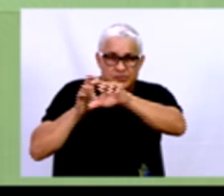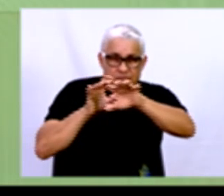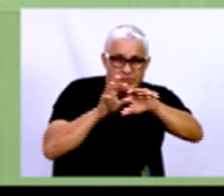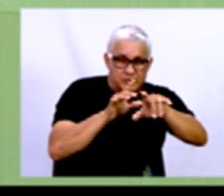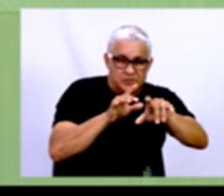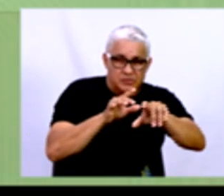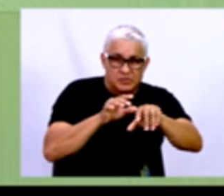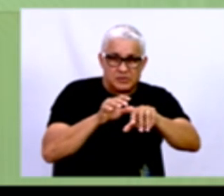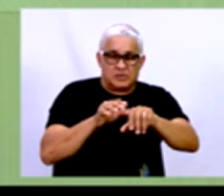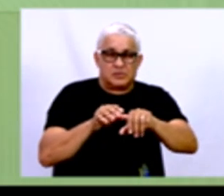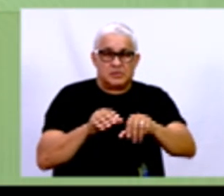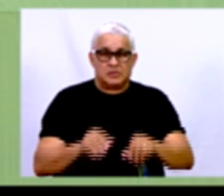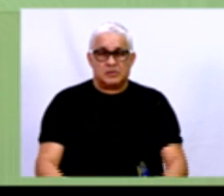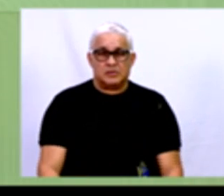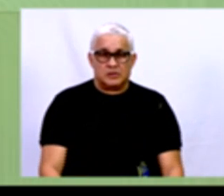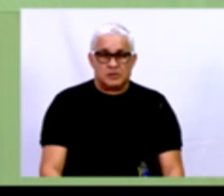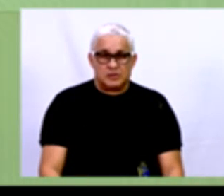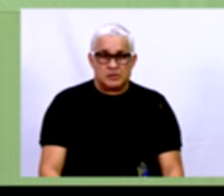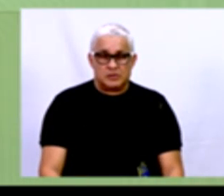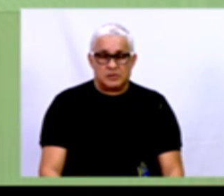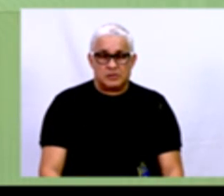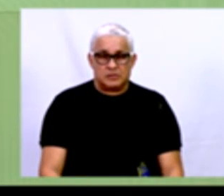recruta